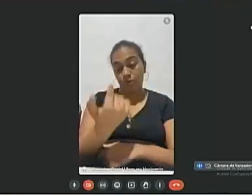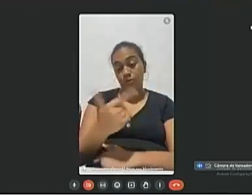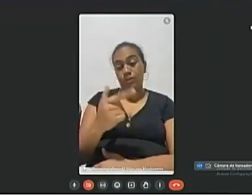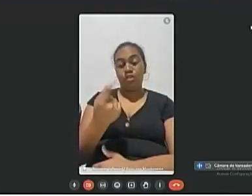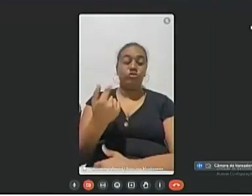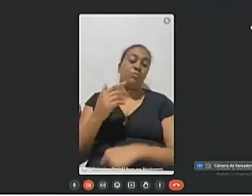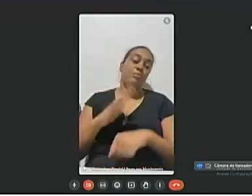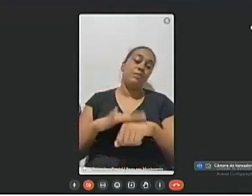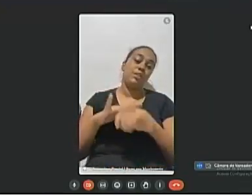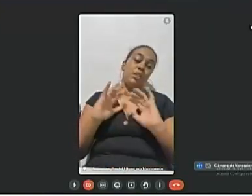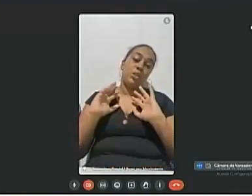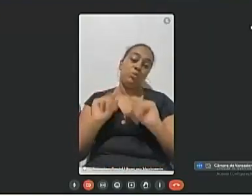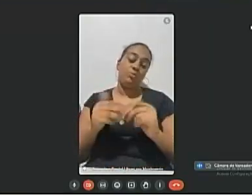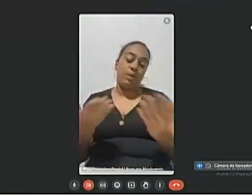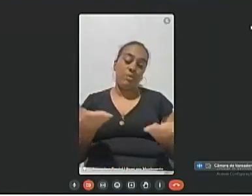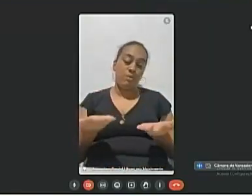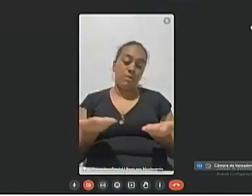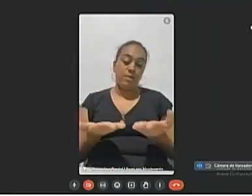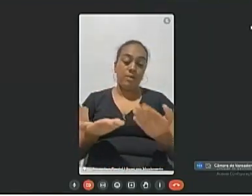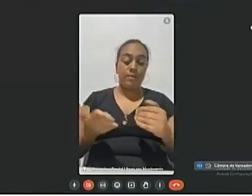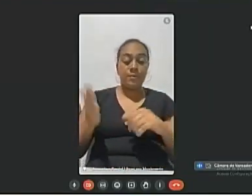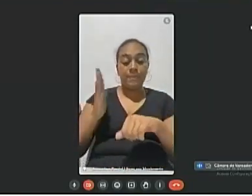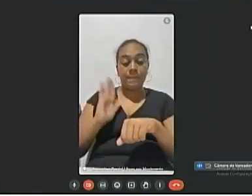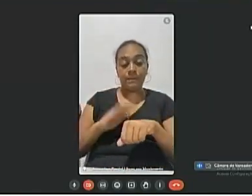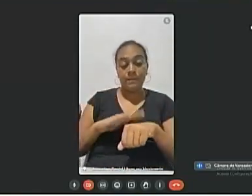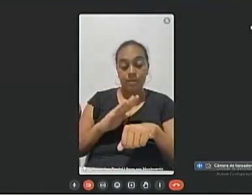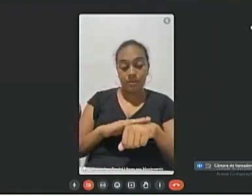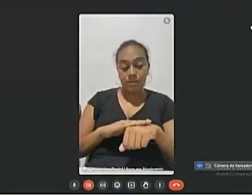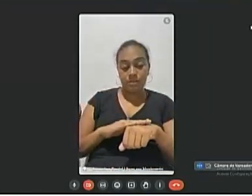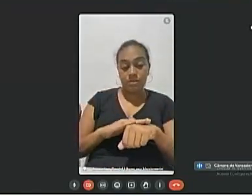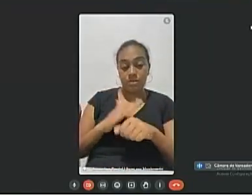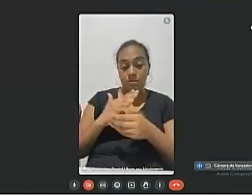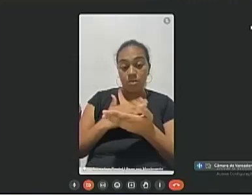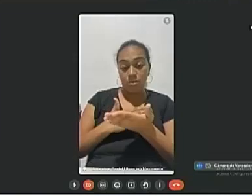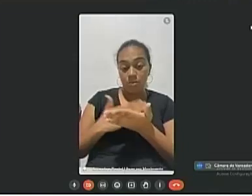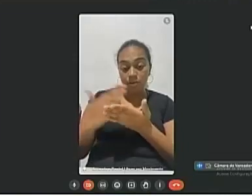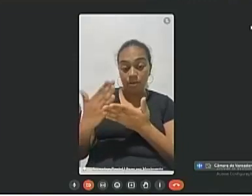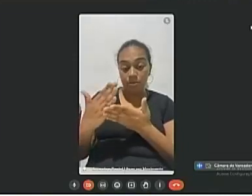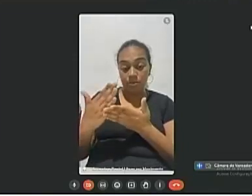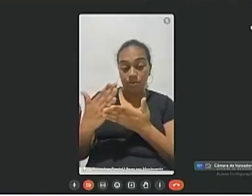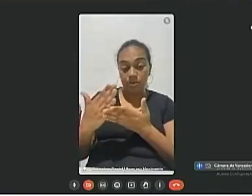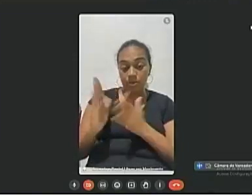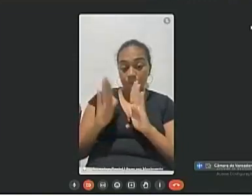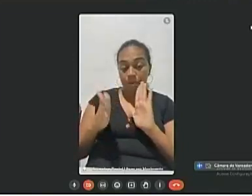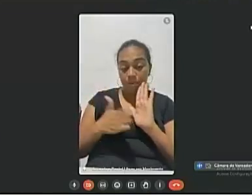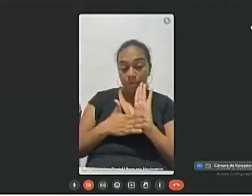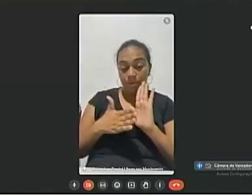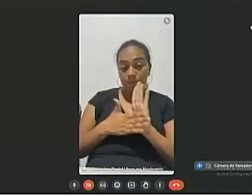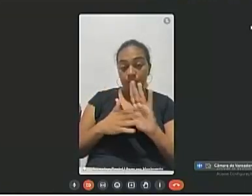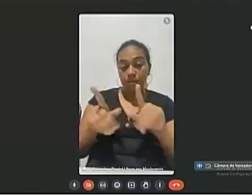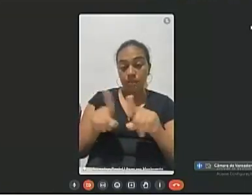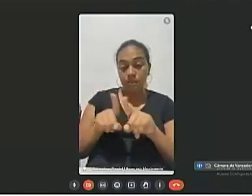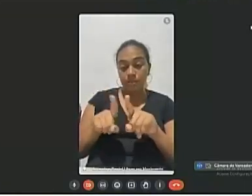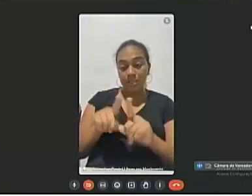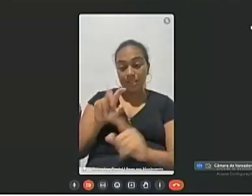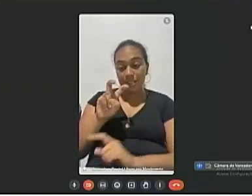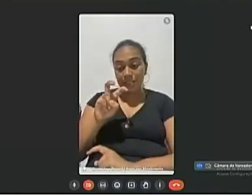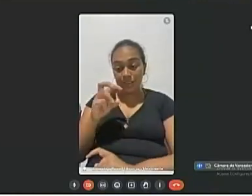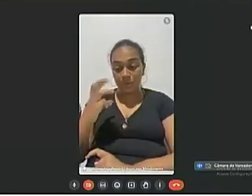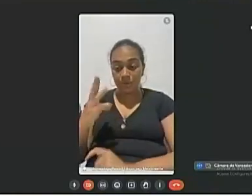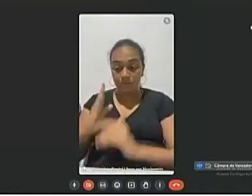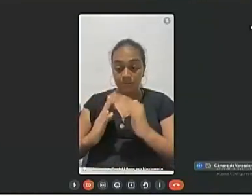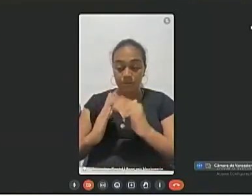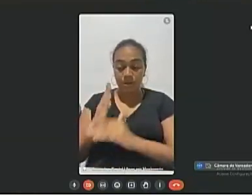fazer tudo isso agora, né? Fazer o início conforme a comunidade propôs, mas atravessar o 5.3 e o máximo possível